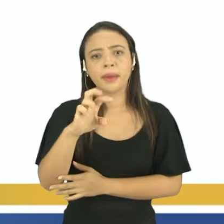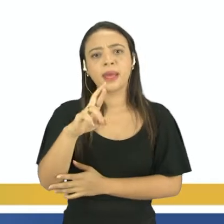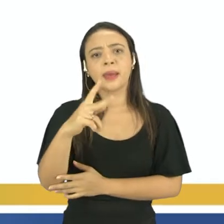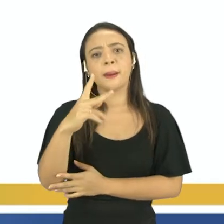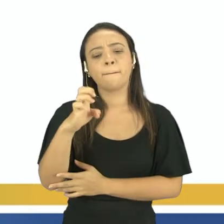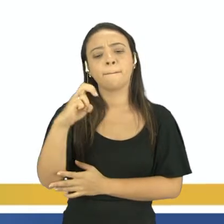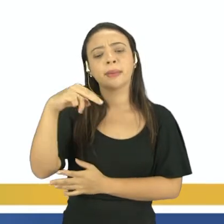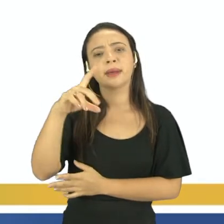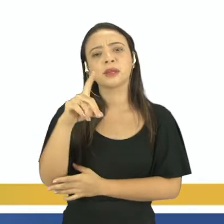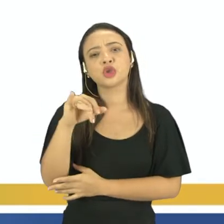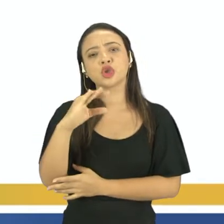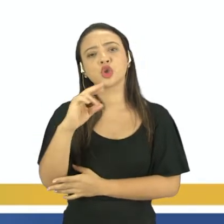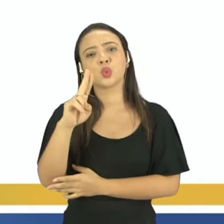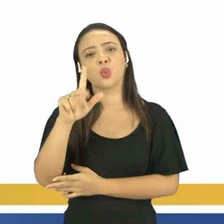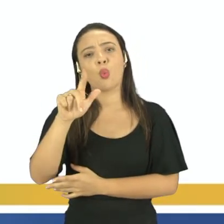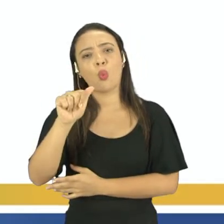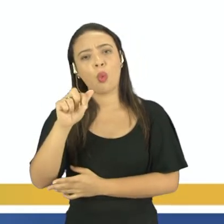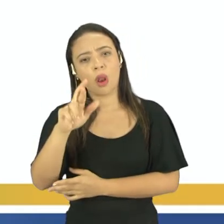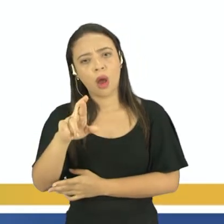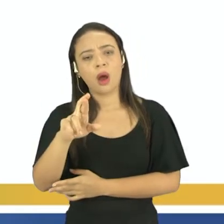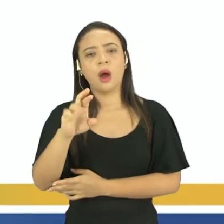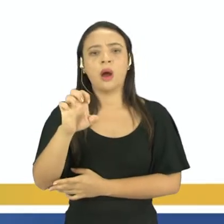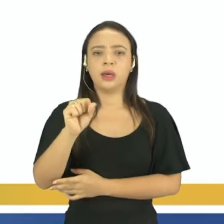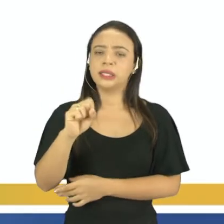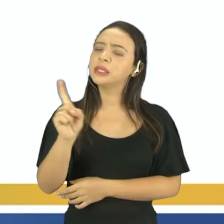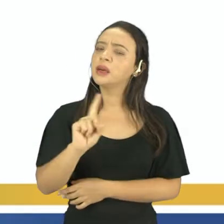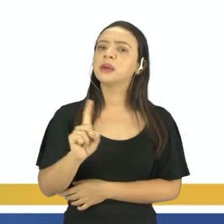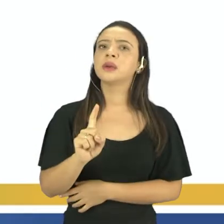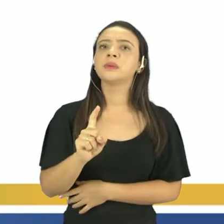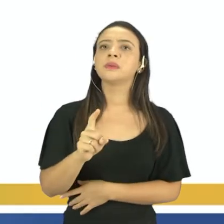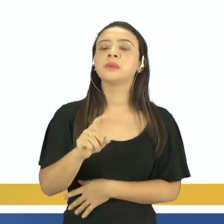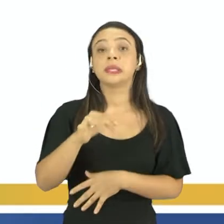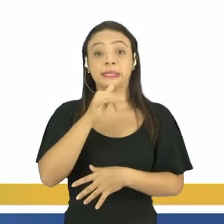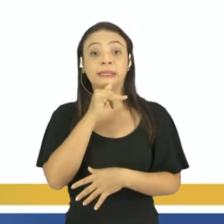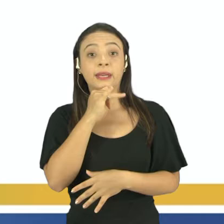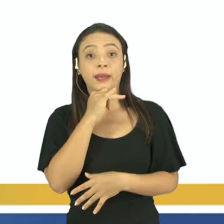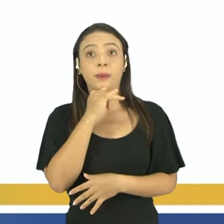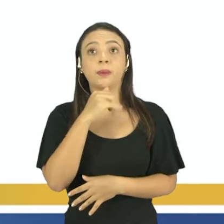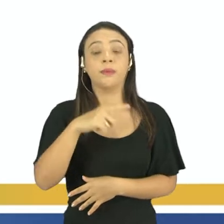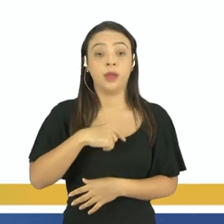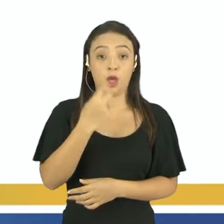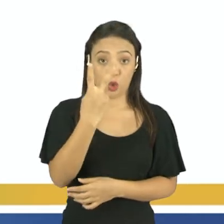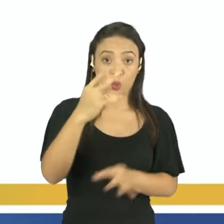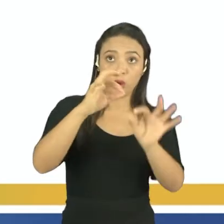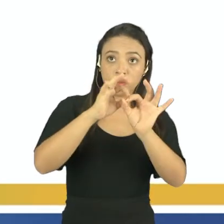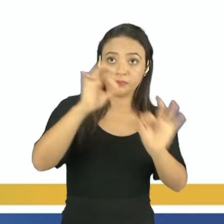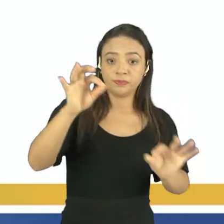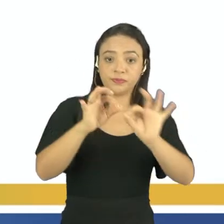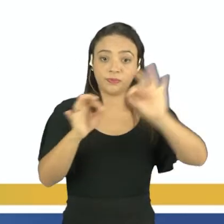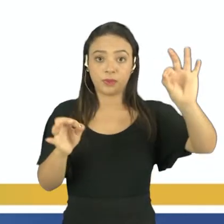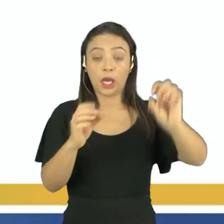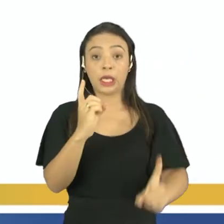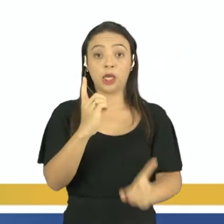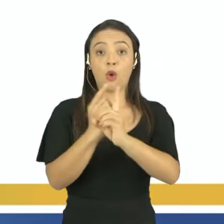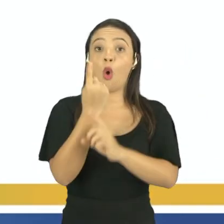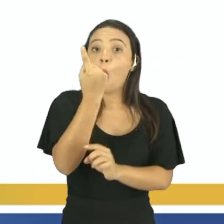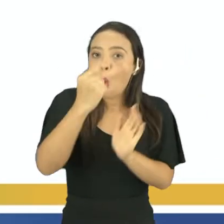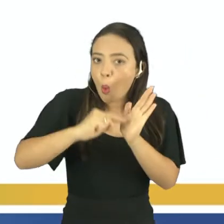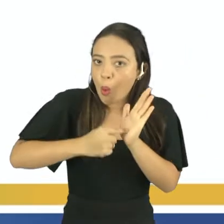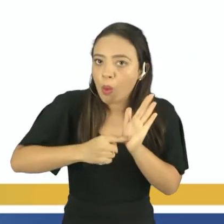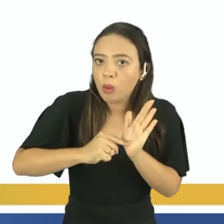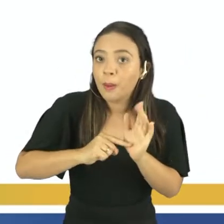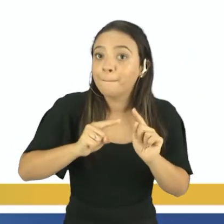figura que vocês estão vendo aí na tela, né, é um caso desse, né? A gente tem duas retas aí que são concorrentes, que se tocam em um